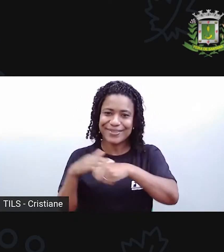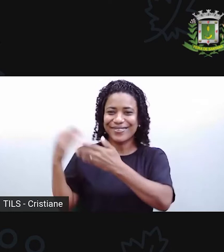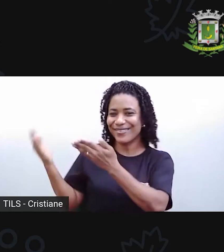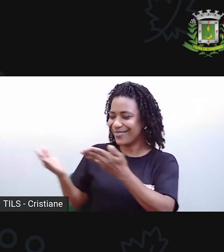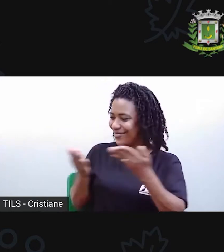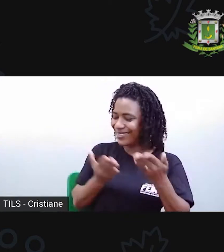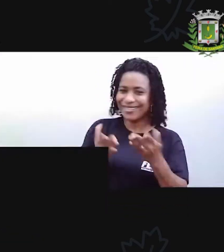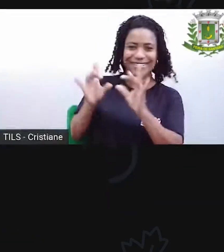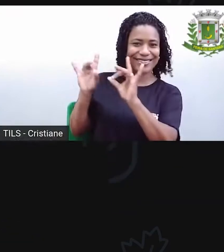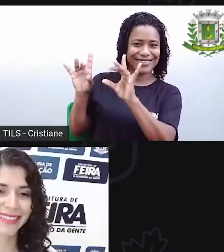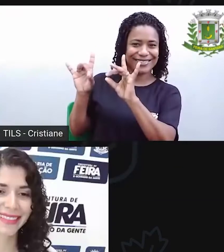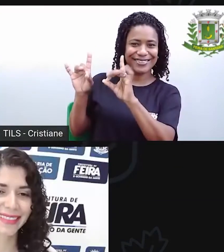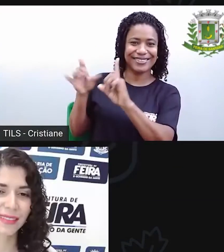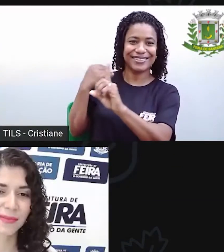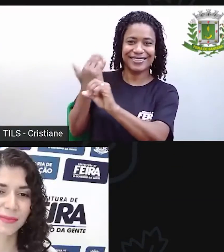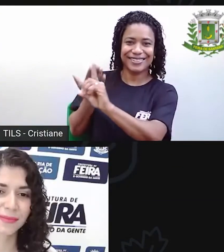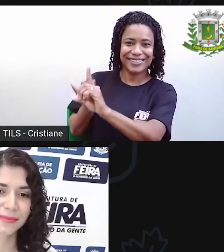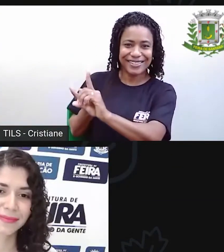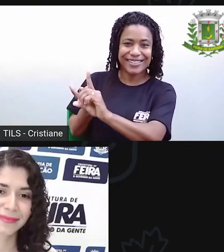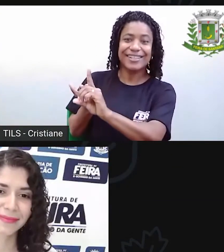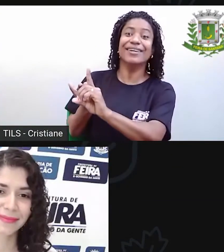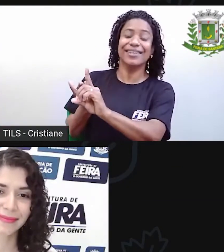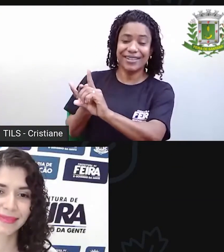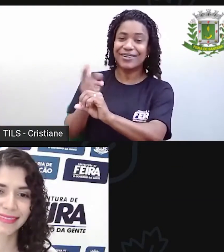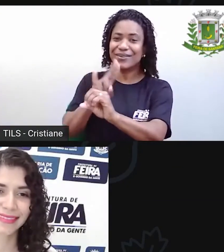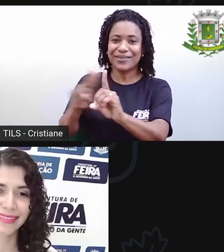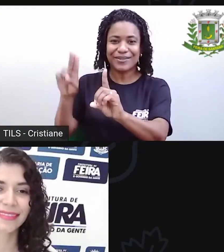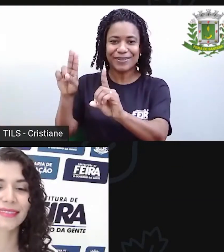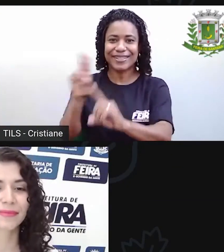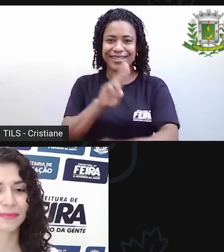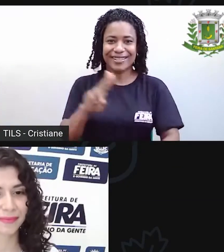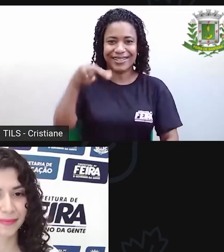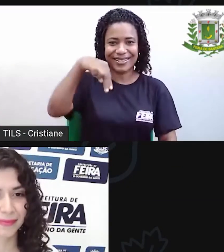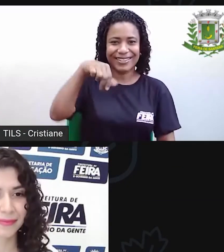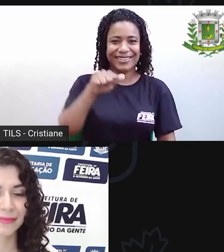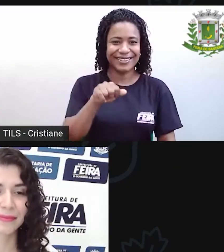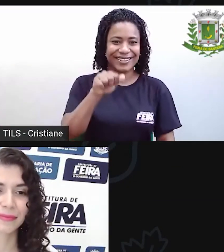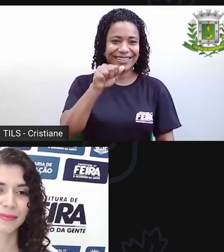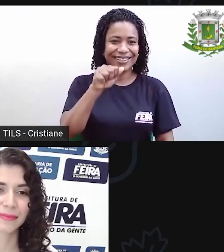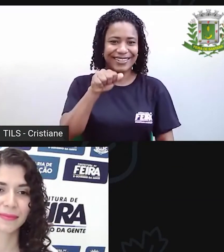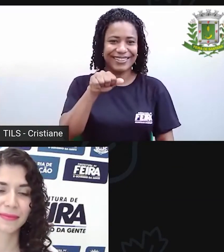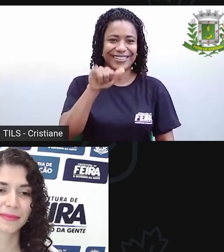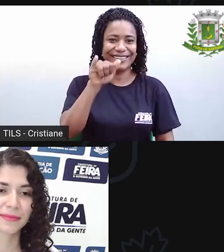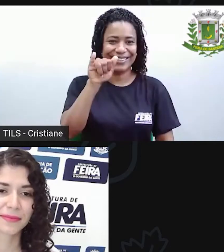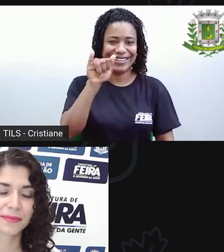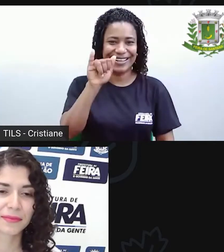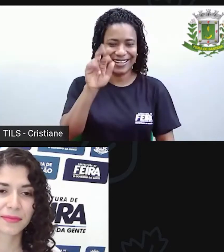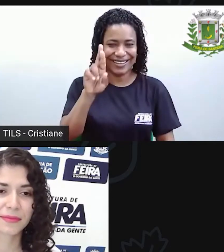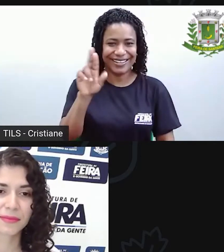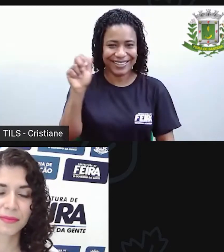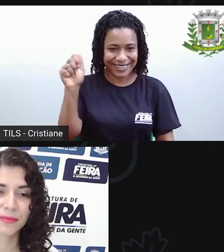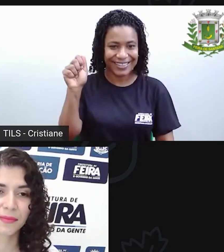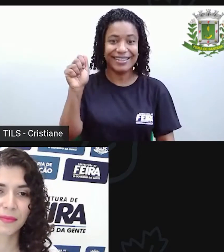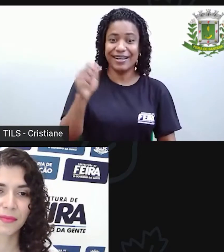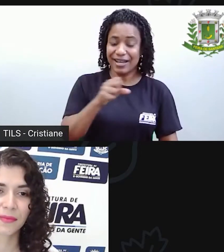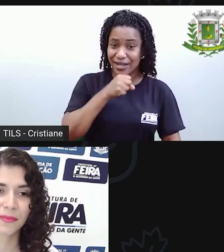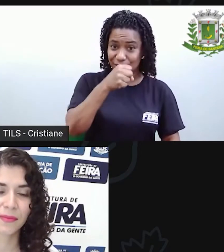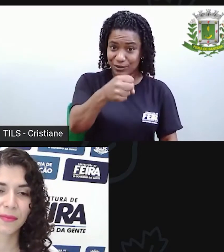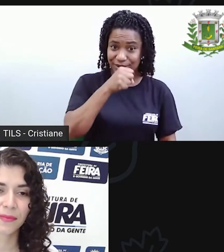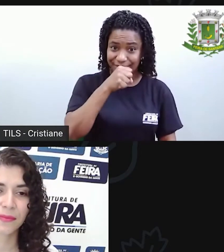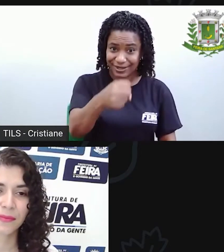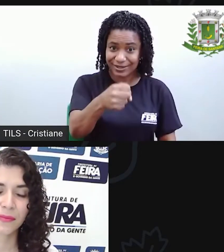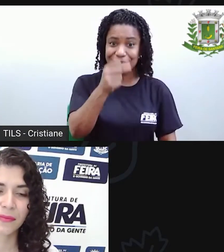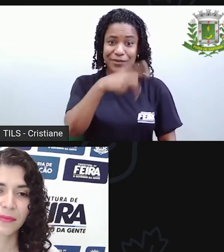especial. O nome dela é Nayara Moura. Ela é jornalista, professora,